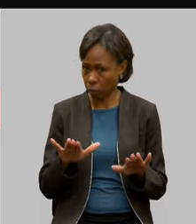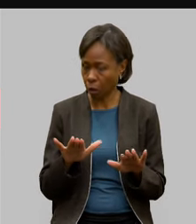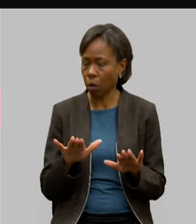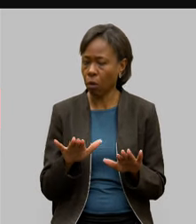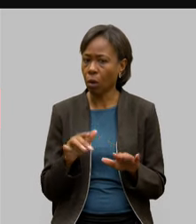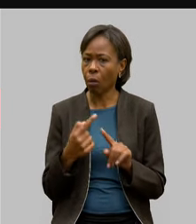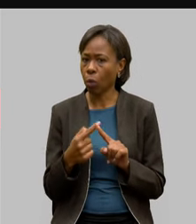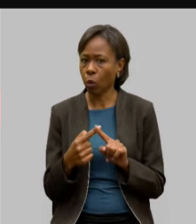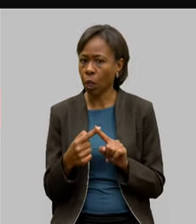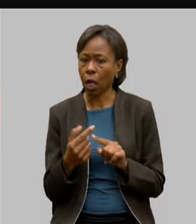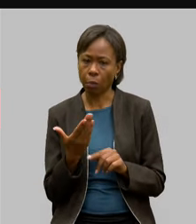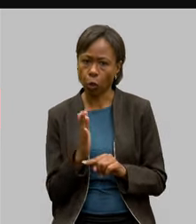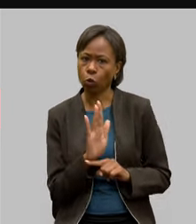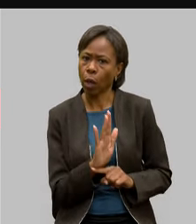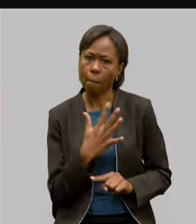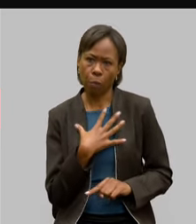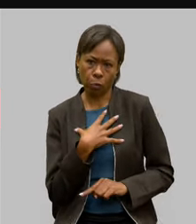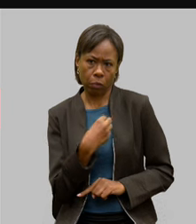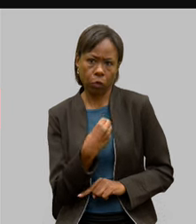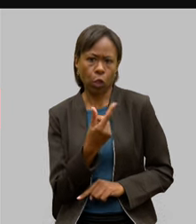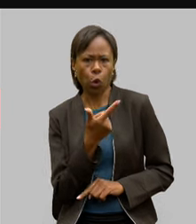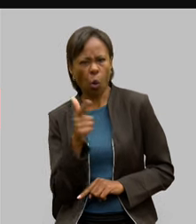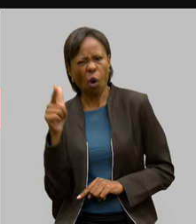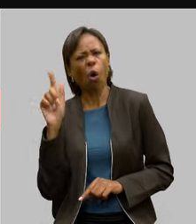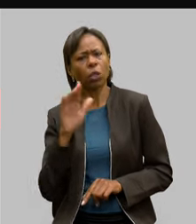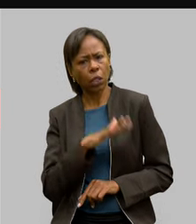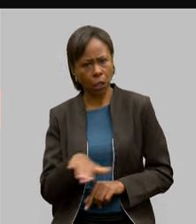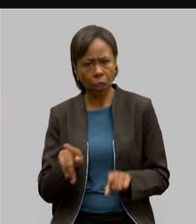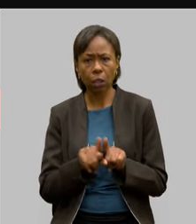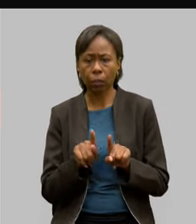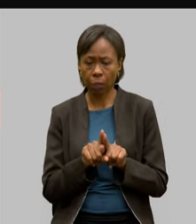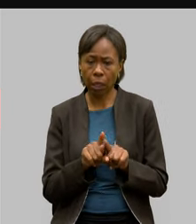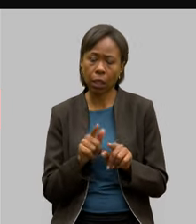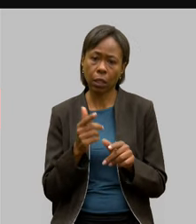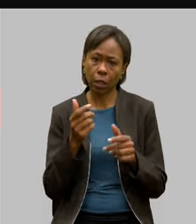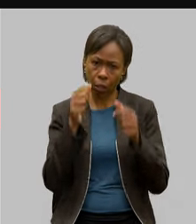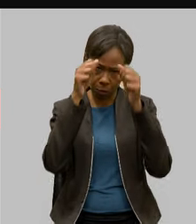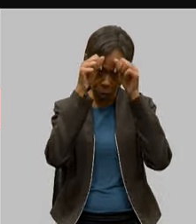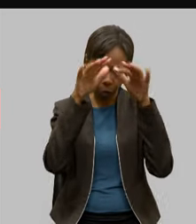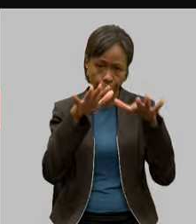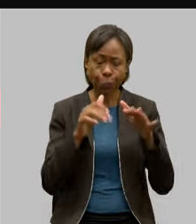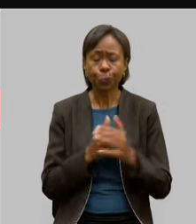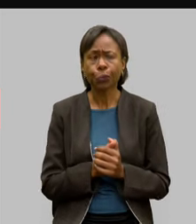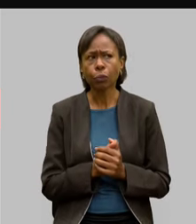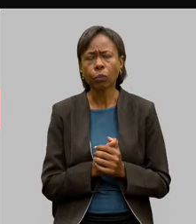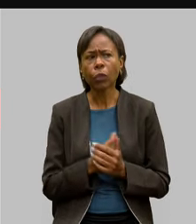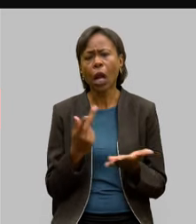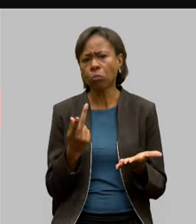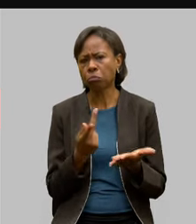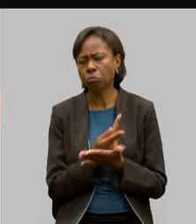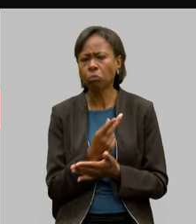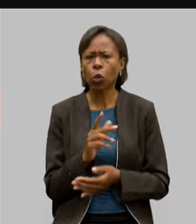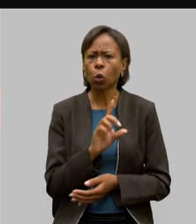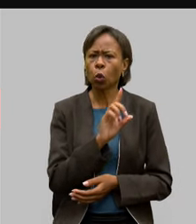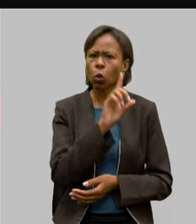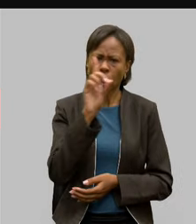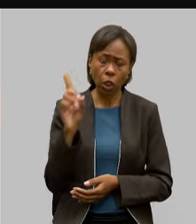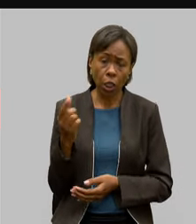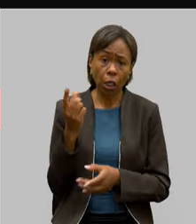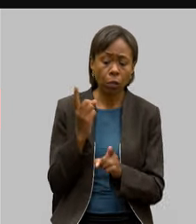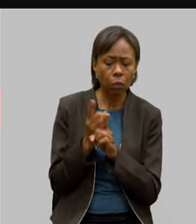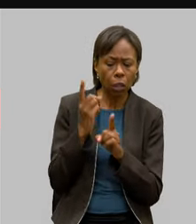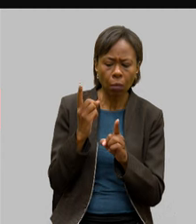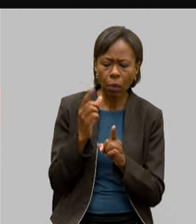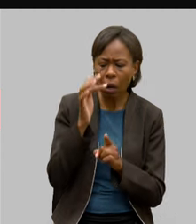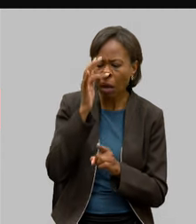conseguia tratar meu filho e outras crianças que eu conheci que tinham a mesma Patologia e um dia né Eu descobri uma planta em Madagascar que